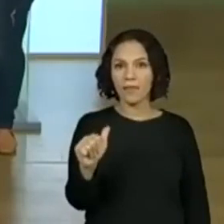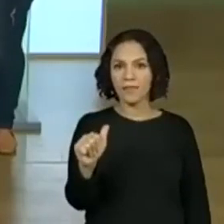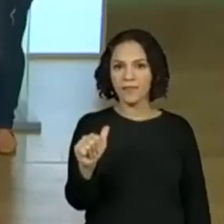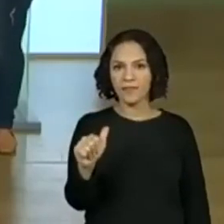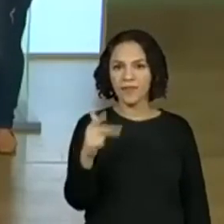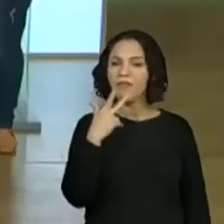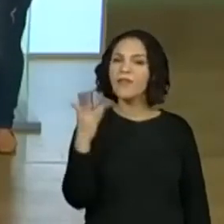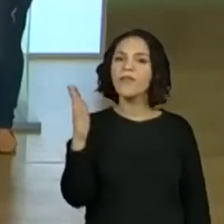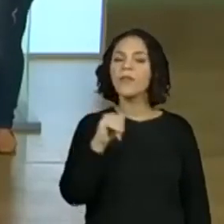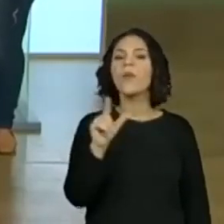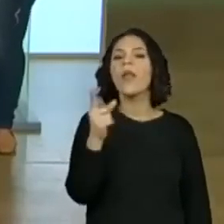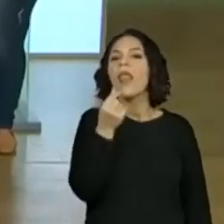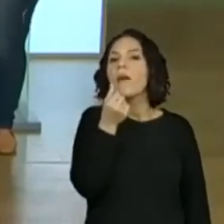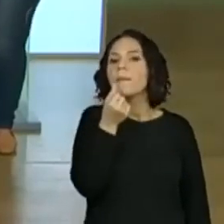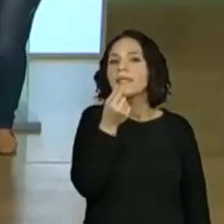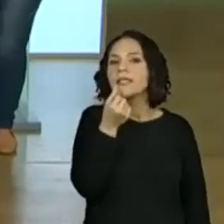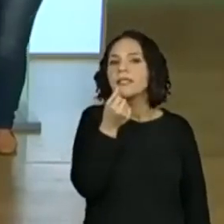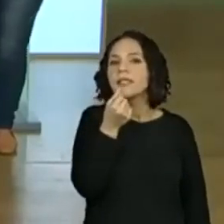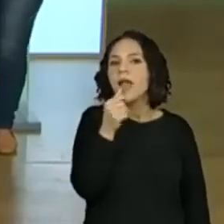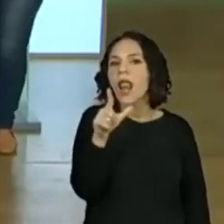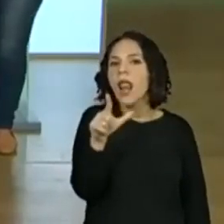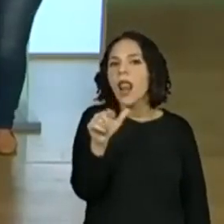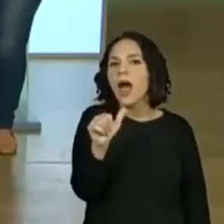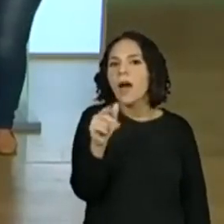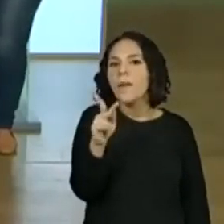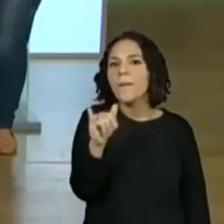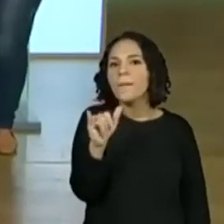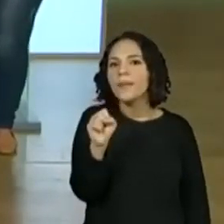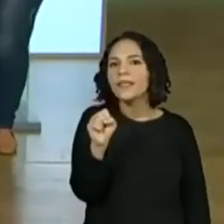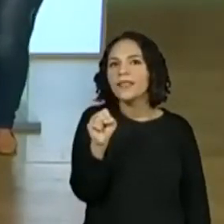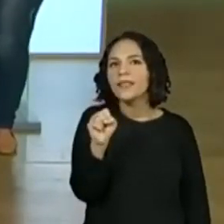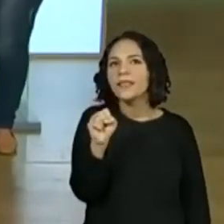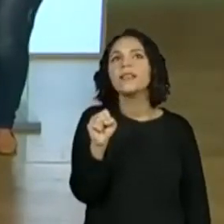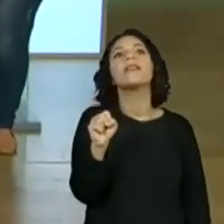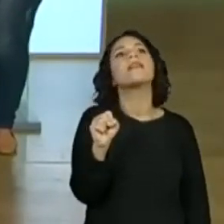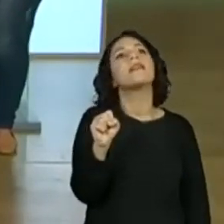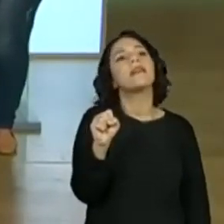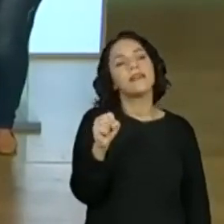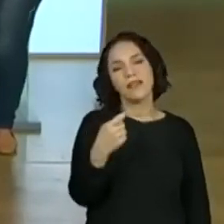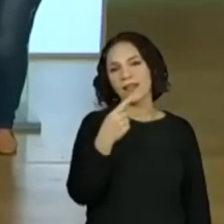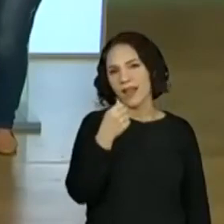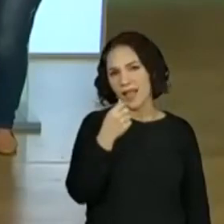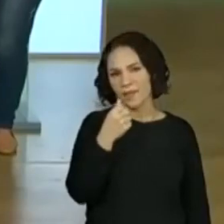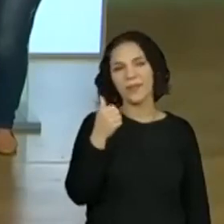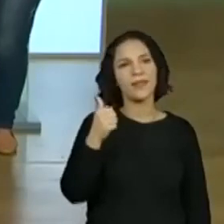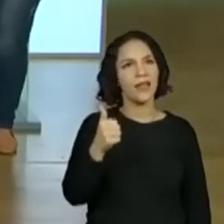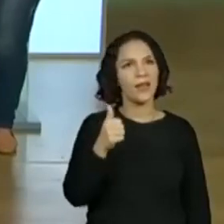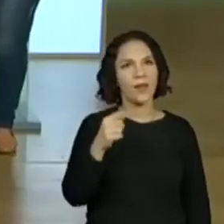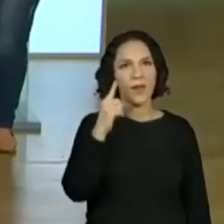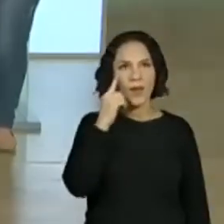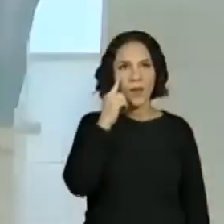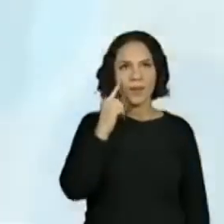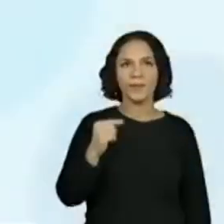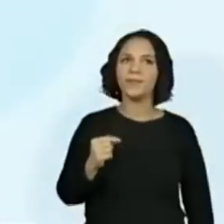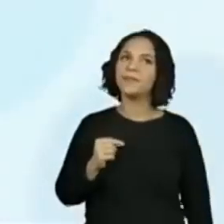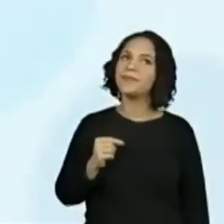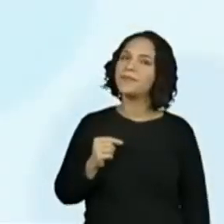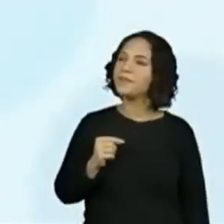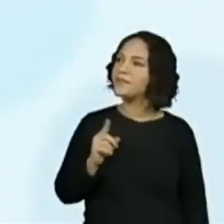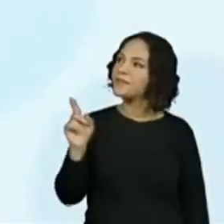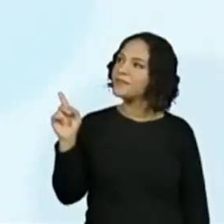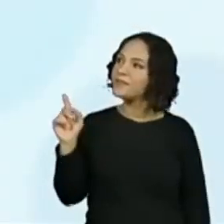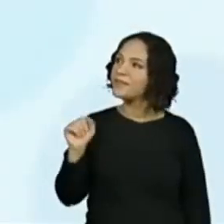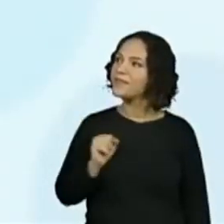usar o lá do lápis? Lá do lápis. Vamos ajudar, a Giovana te sugeriu, lá do lápis. Tá, então vou escrever lápis aqui, ó. Escreve lápis